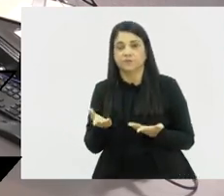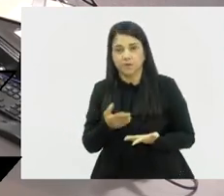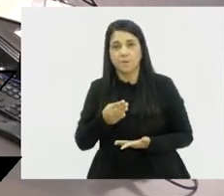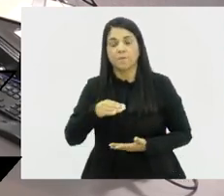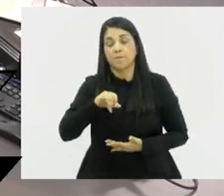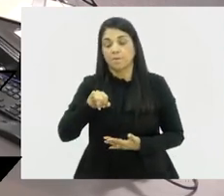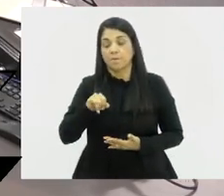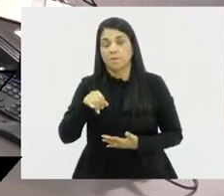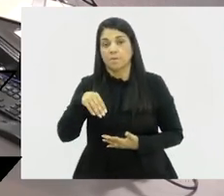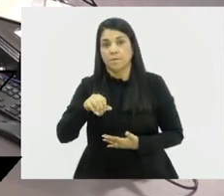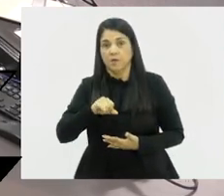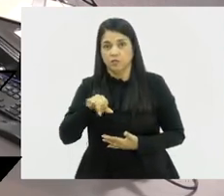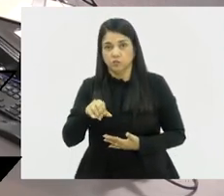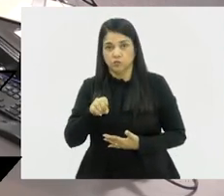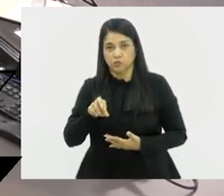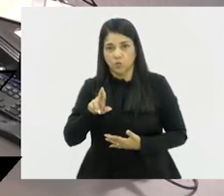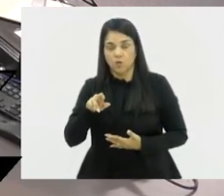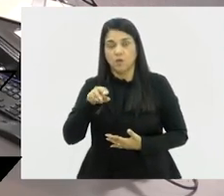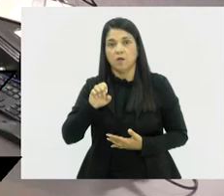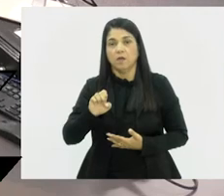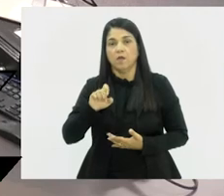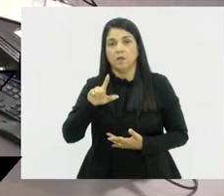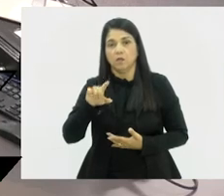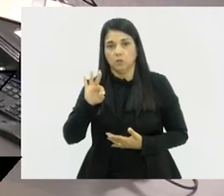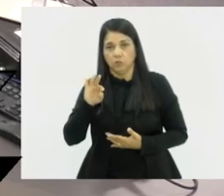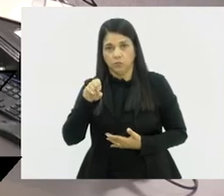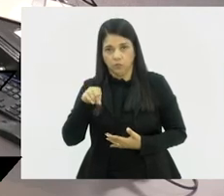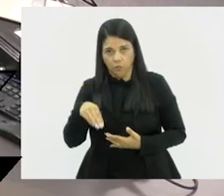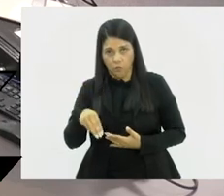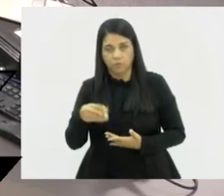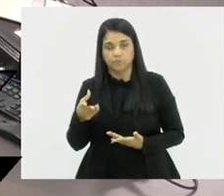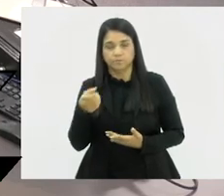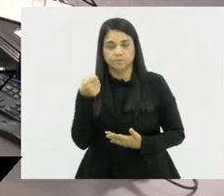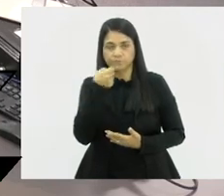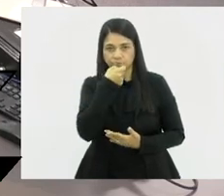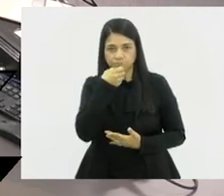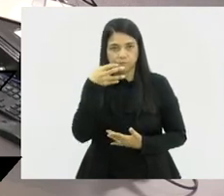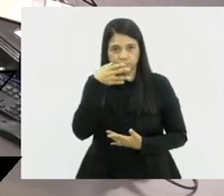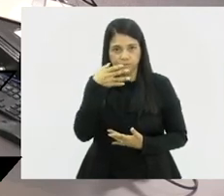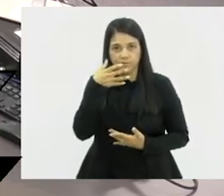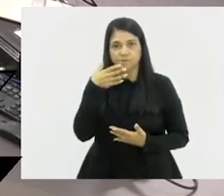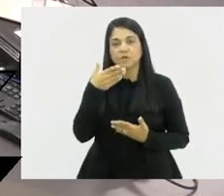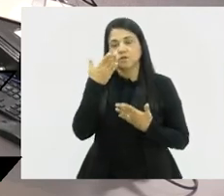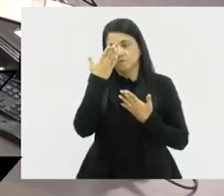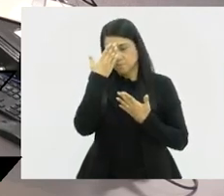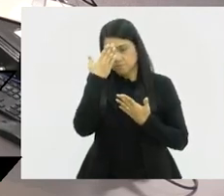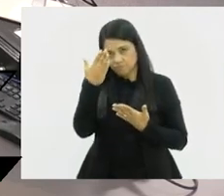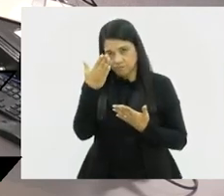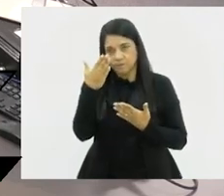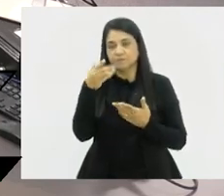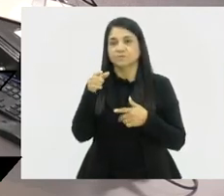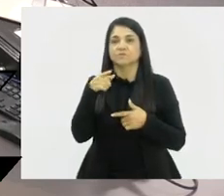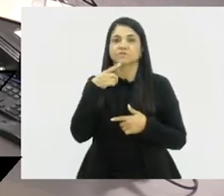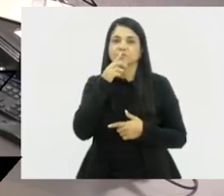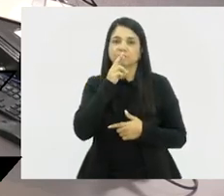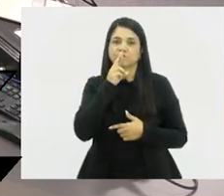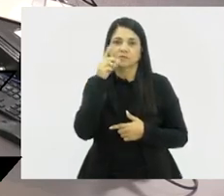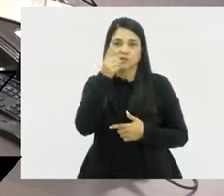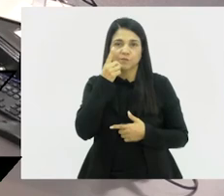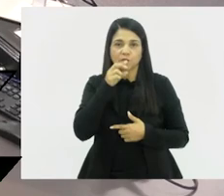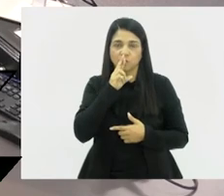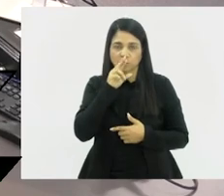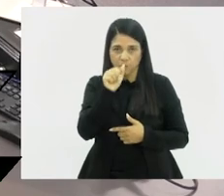palavra. Boa tarde a todos e todas. Cumprimentando o excelentíssimo deputado Rodrigo Amorim, presidente da CCJ,